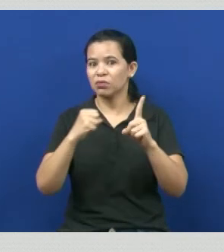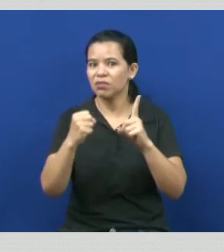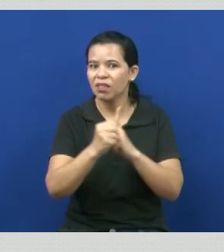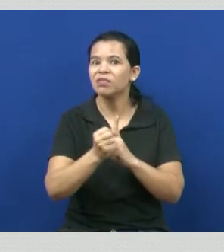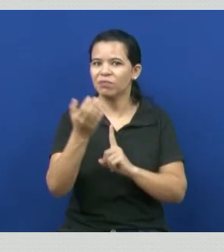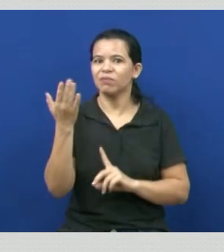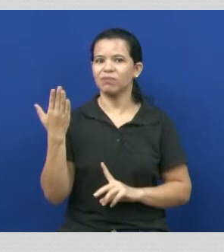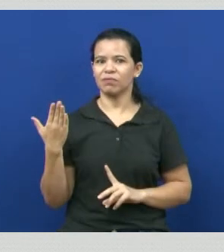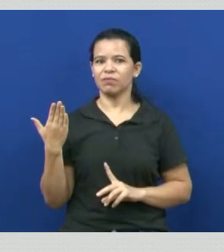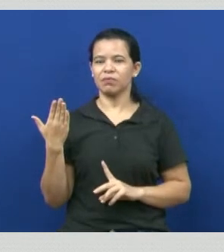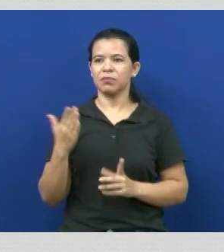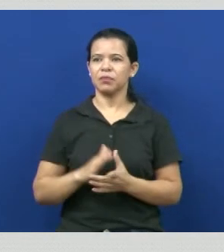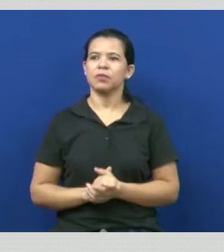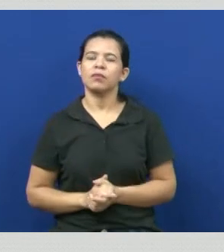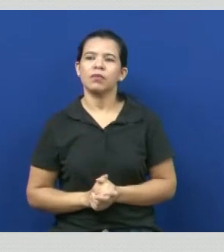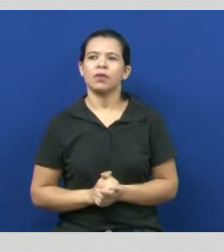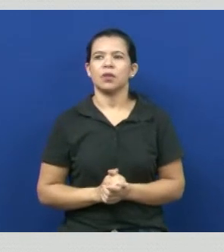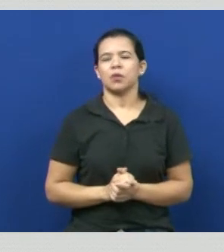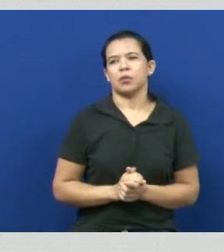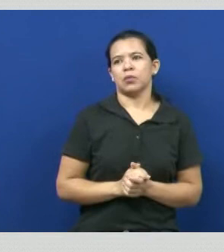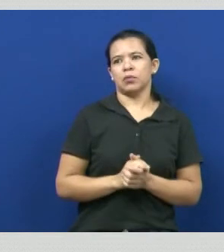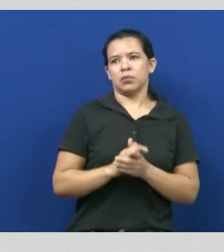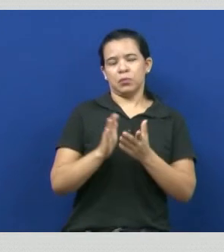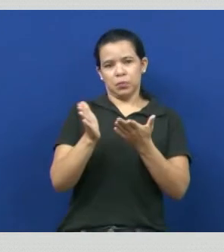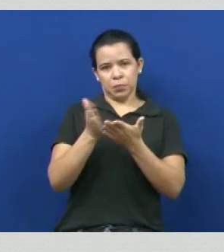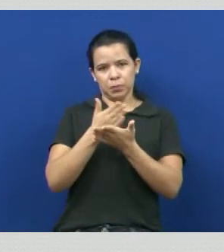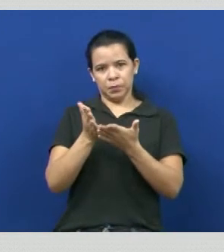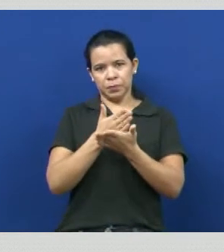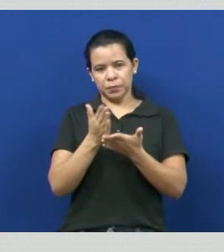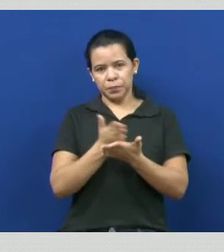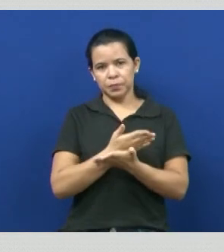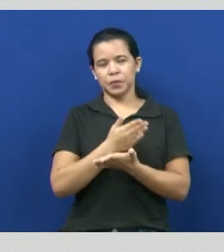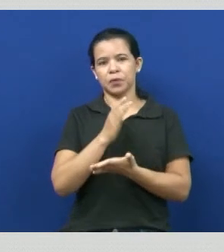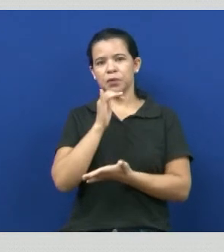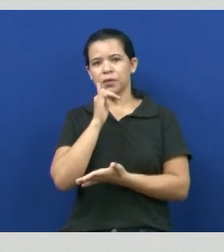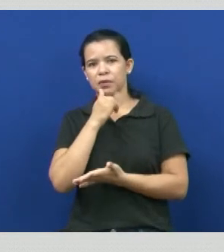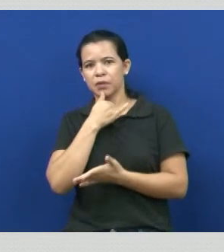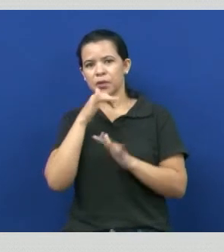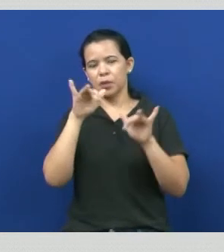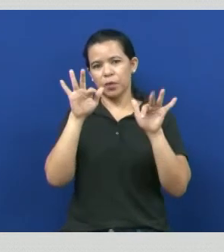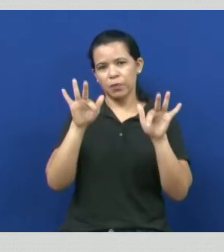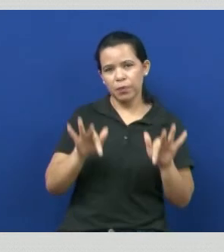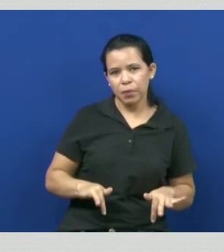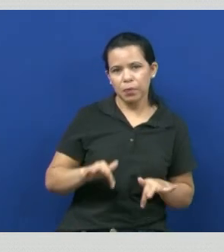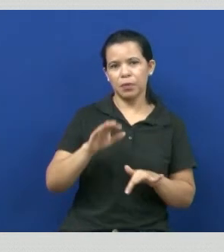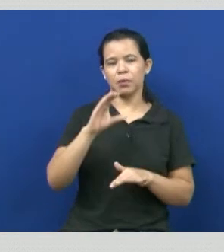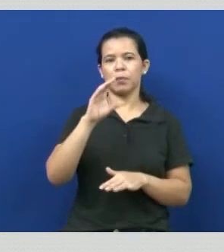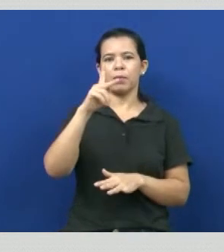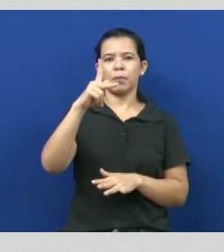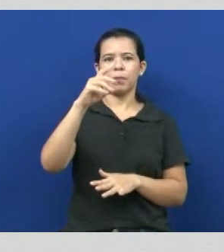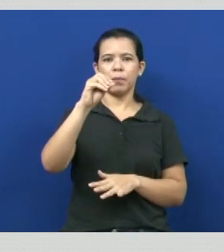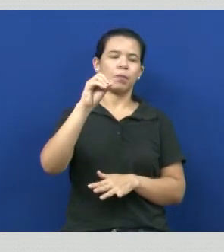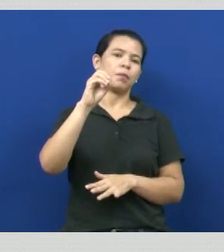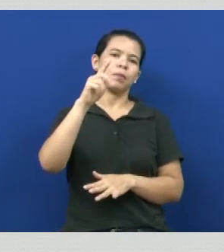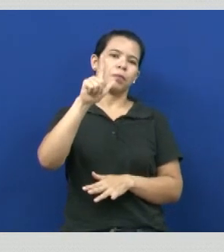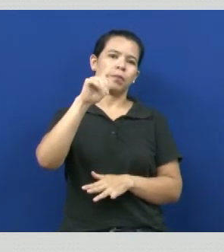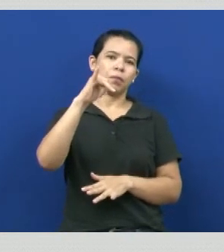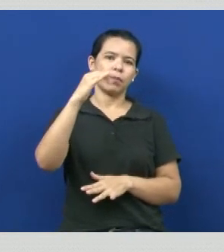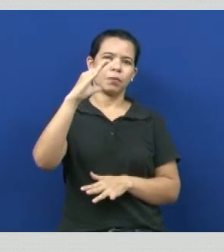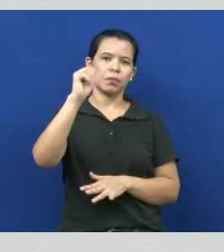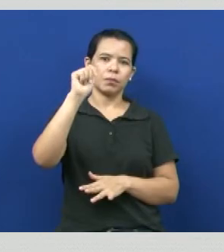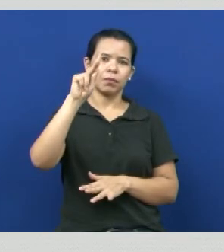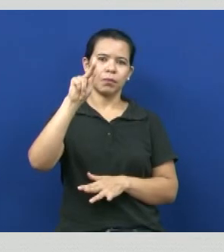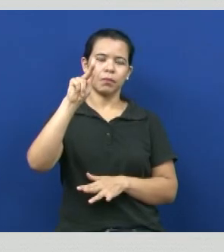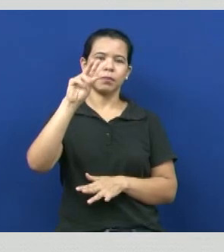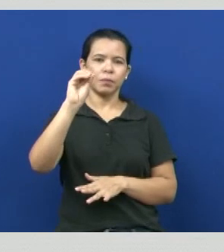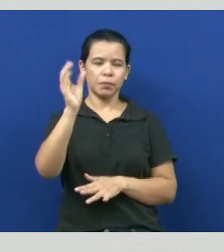Triste Fim de Policarpo Quaresma, que ele escreveu em 1915, o personagem principal, já morto,